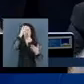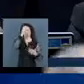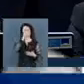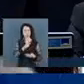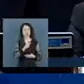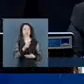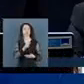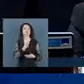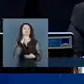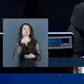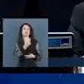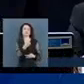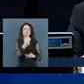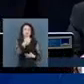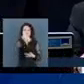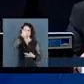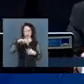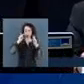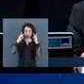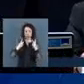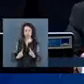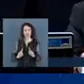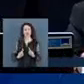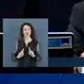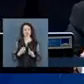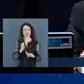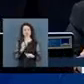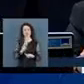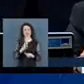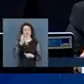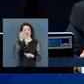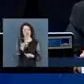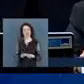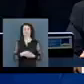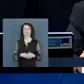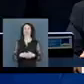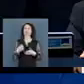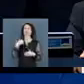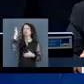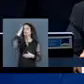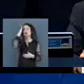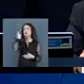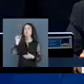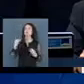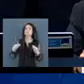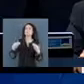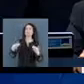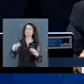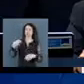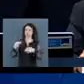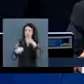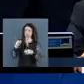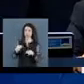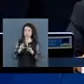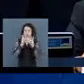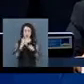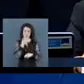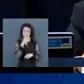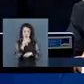humano que o senhor é. Eu queria saber o que o Ministério da Justiça, sob sua